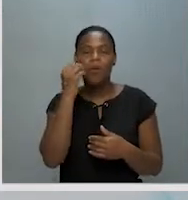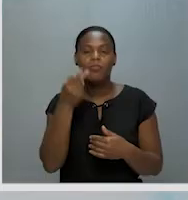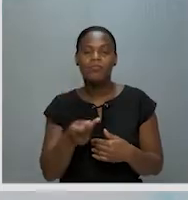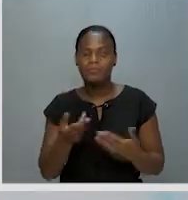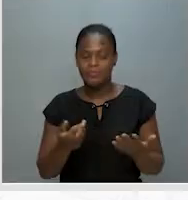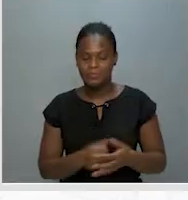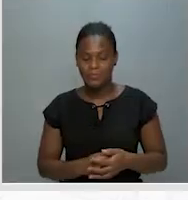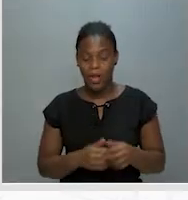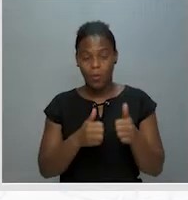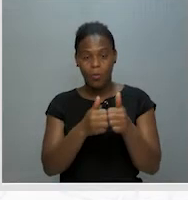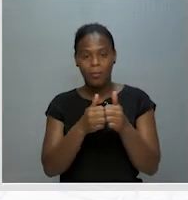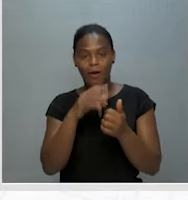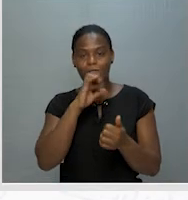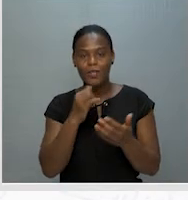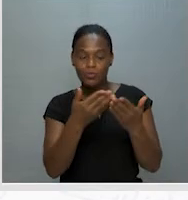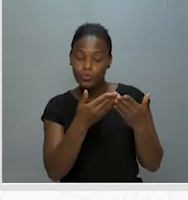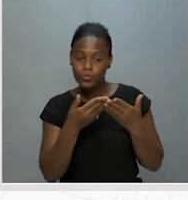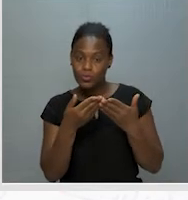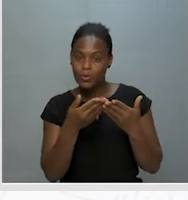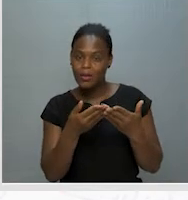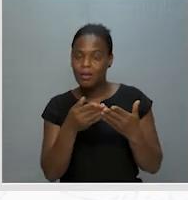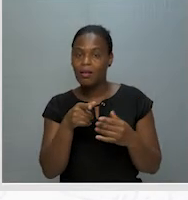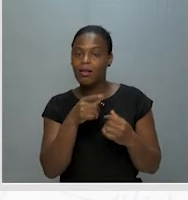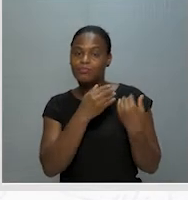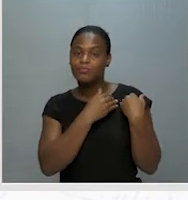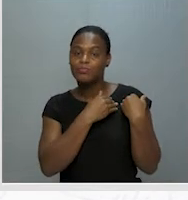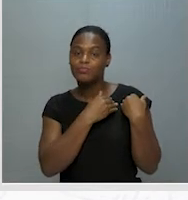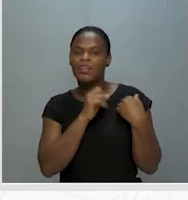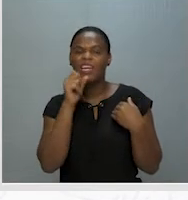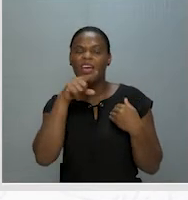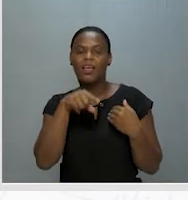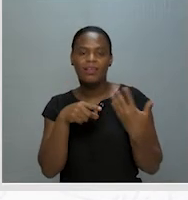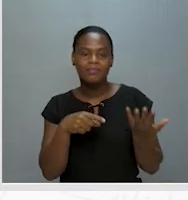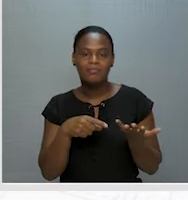fica. Acompanhar os estudos dos filhos é uma função dos